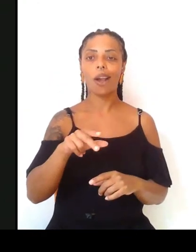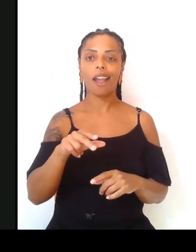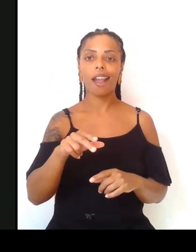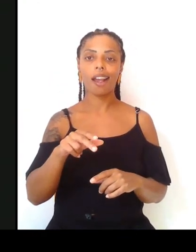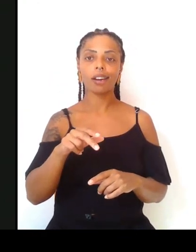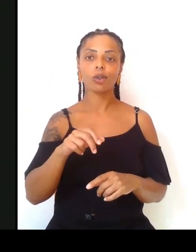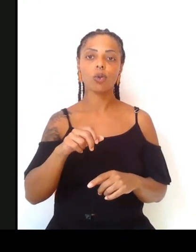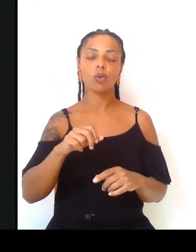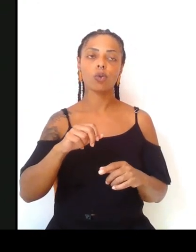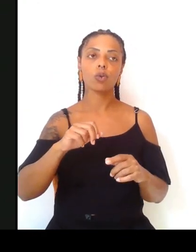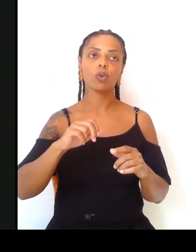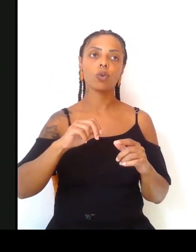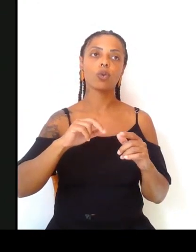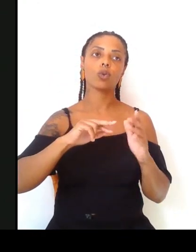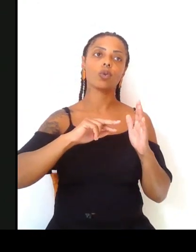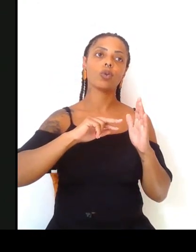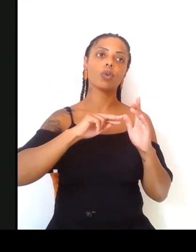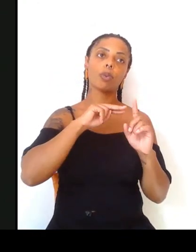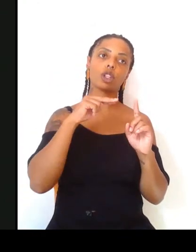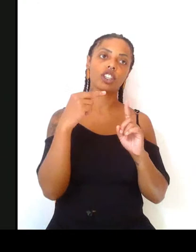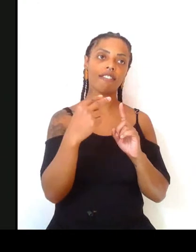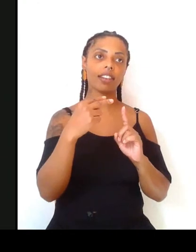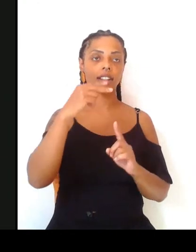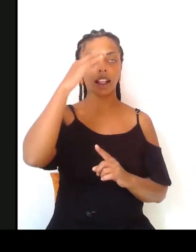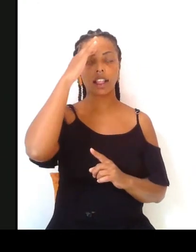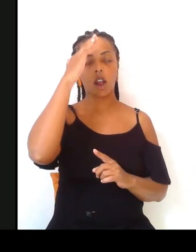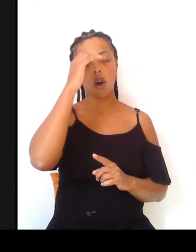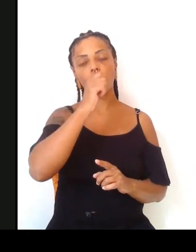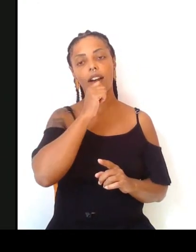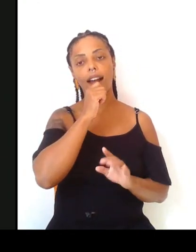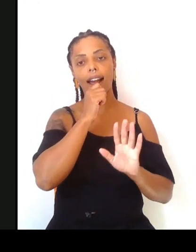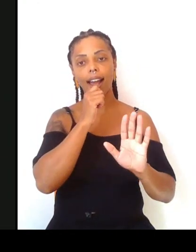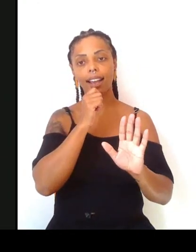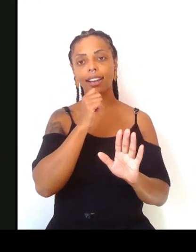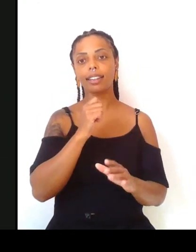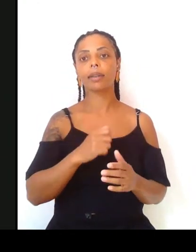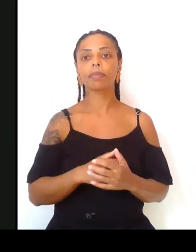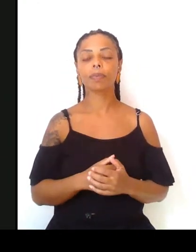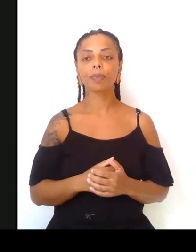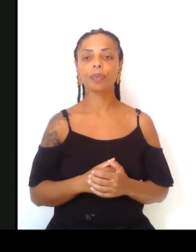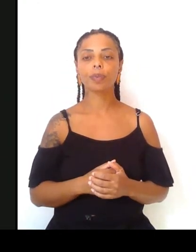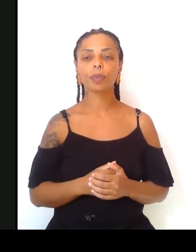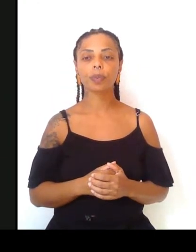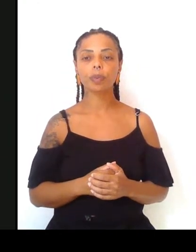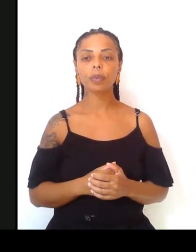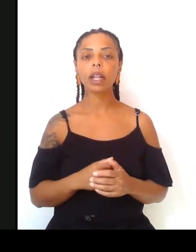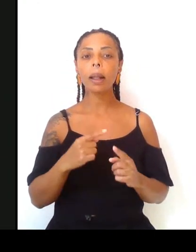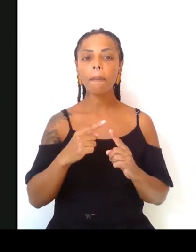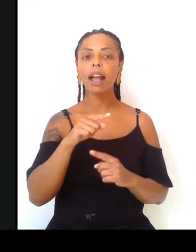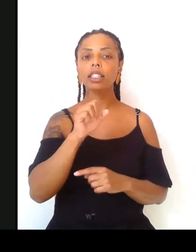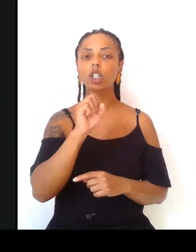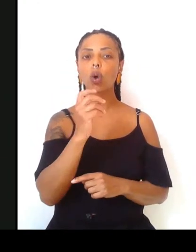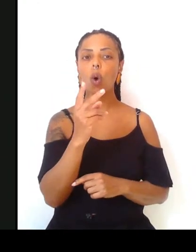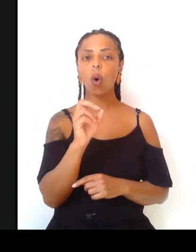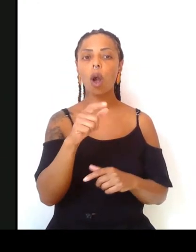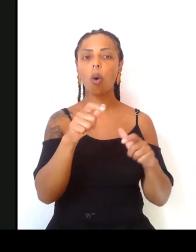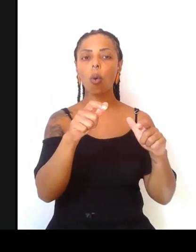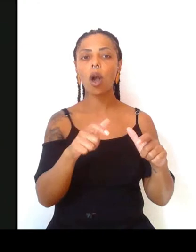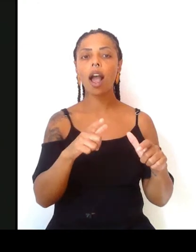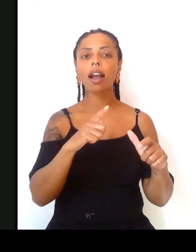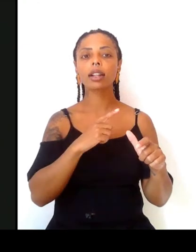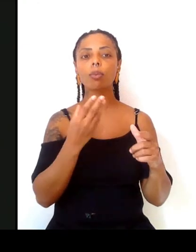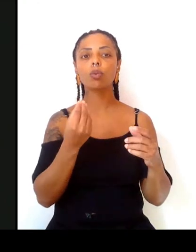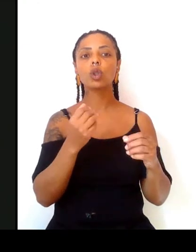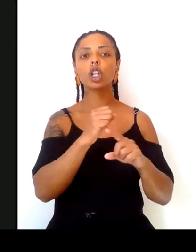ou crítico o som também era um espaço que trazia aqui muitas interações sociais e